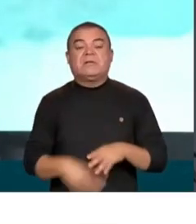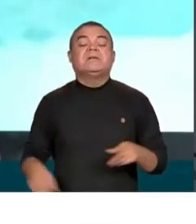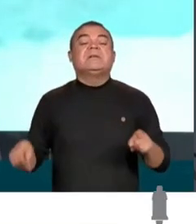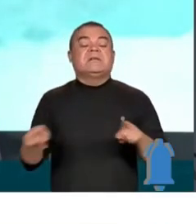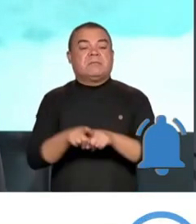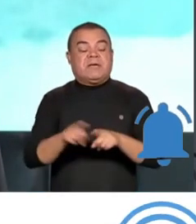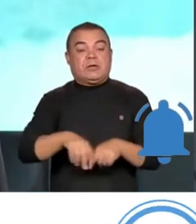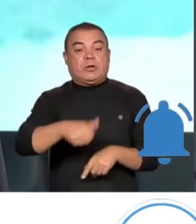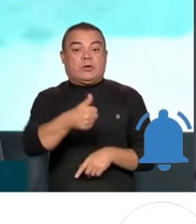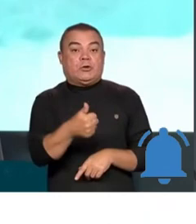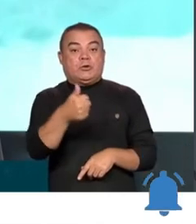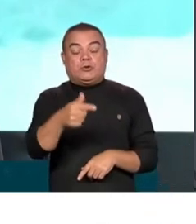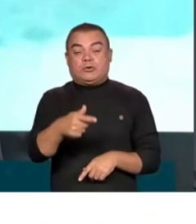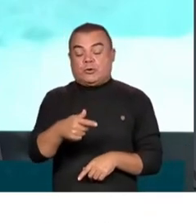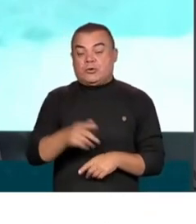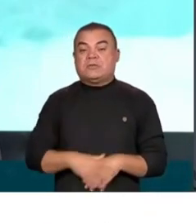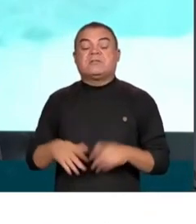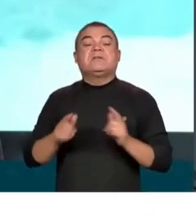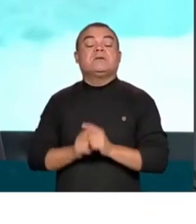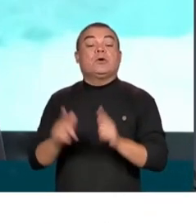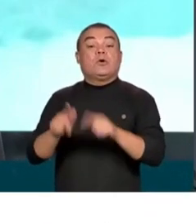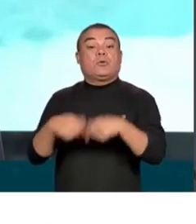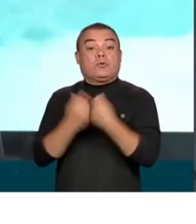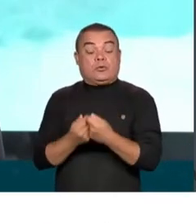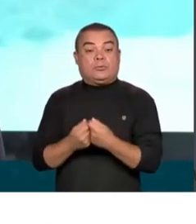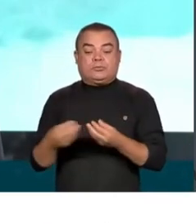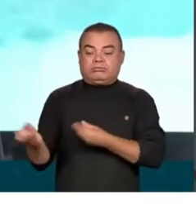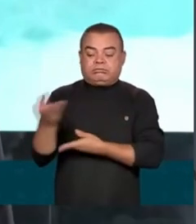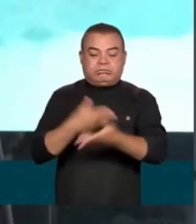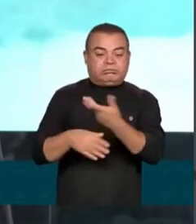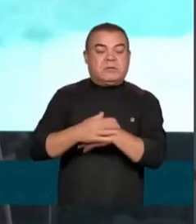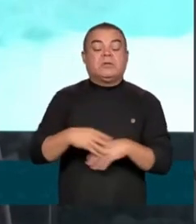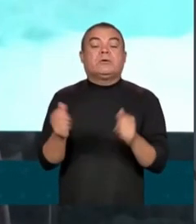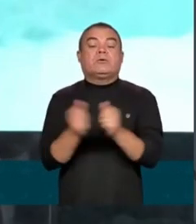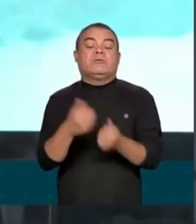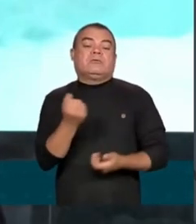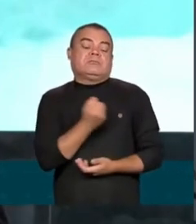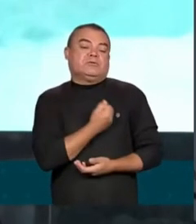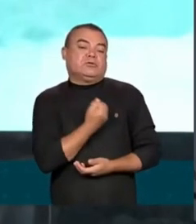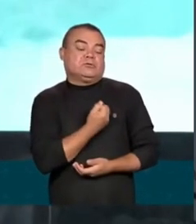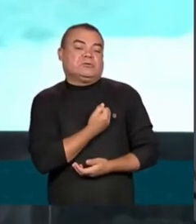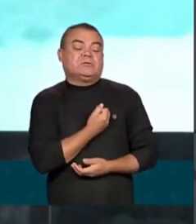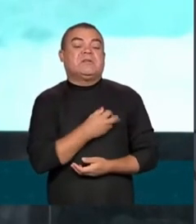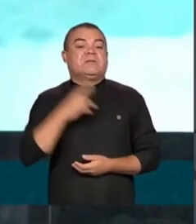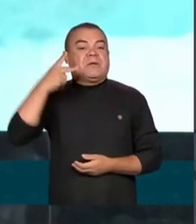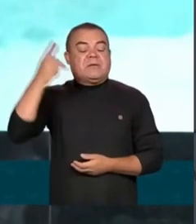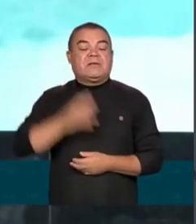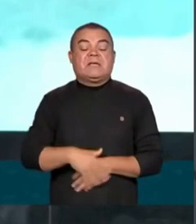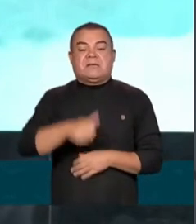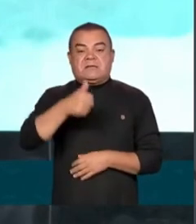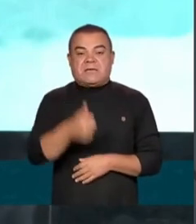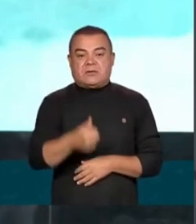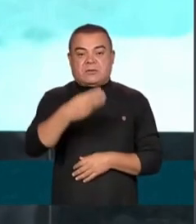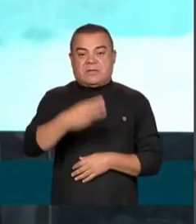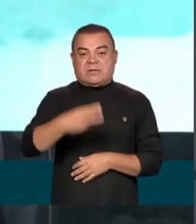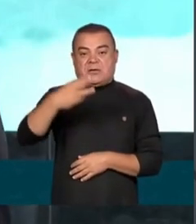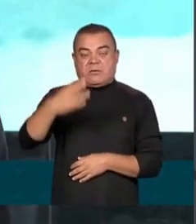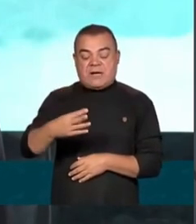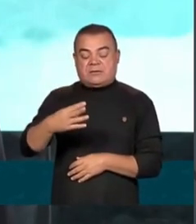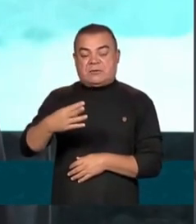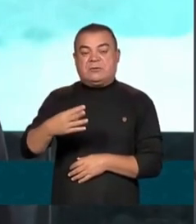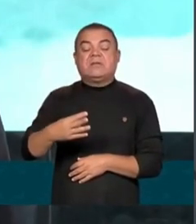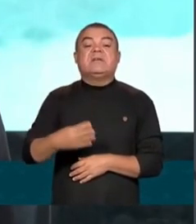comissões mistas significa envolvimento de um grande número de parlamentares né seriam 144 senadores que não